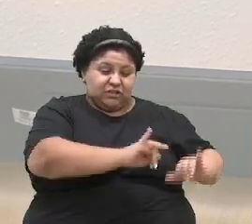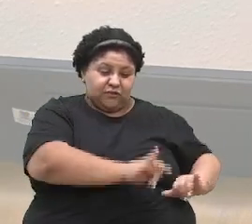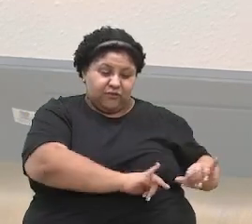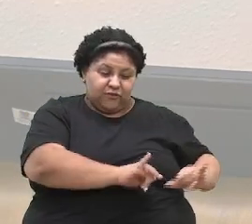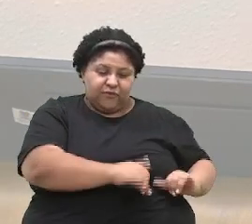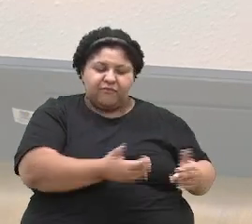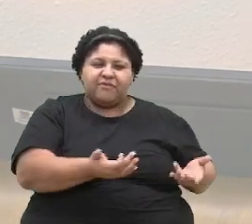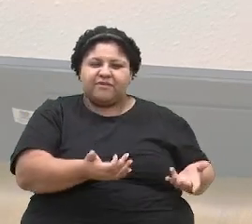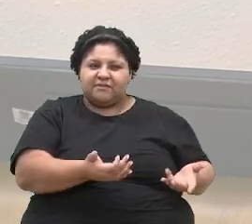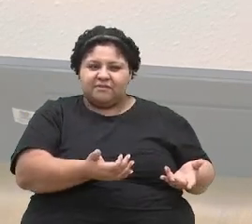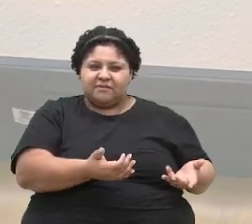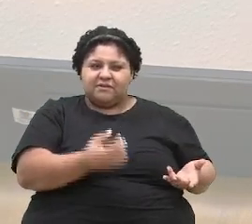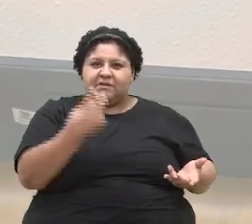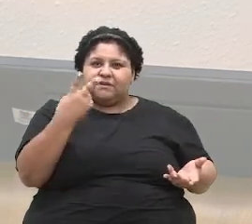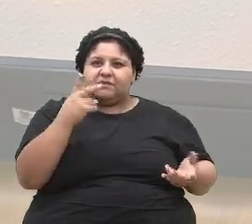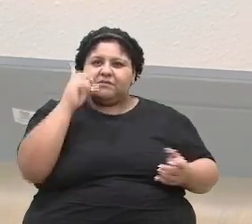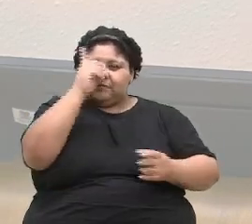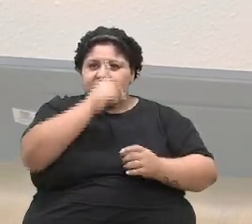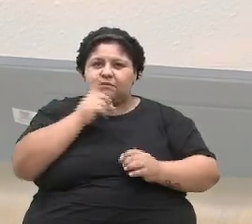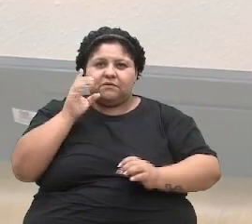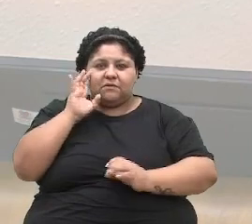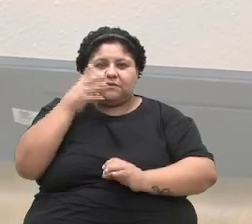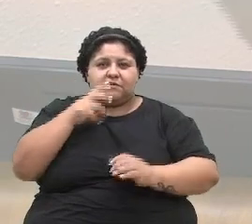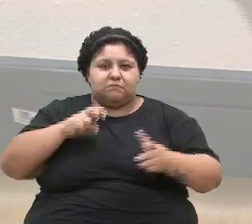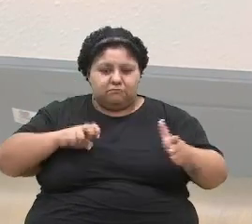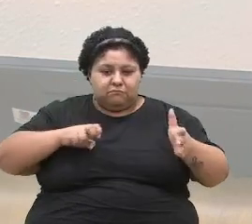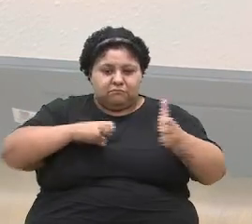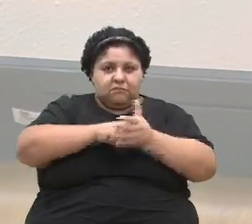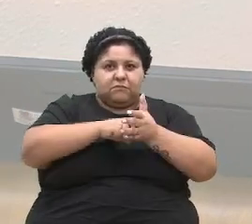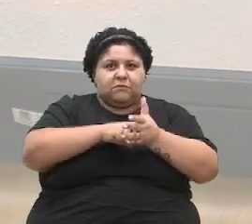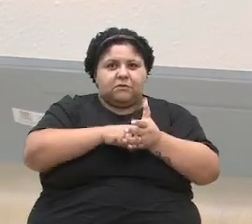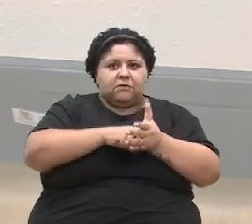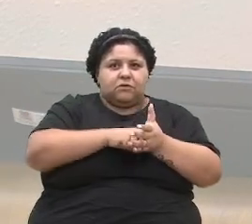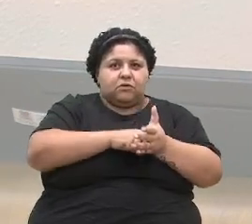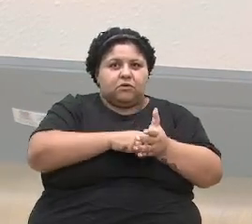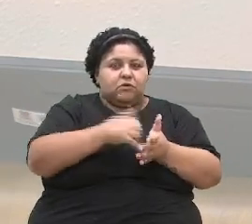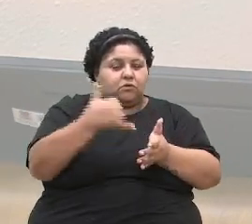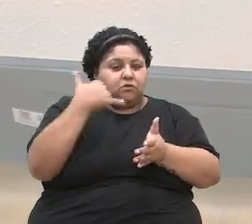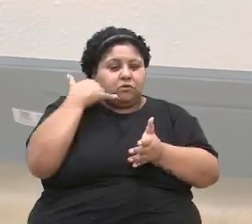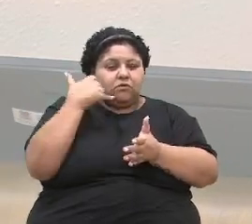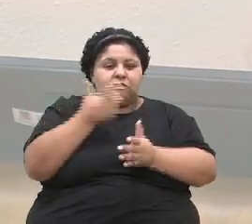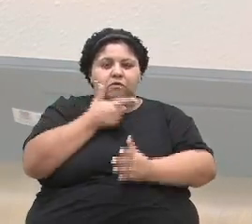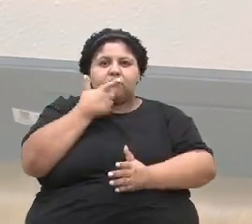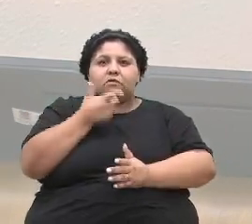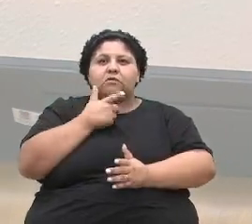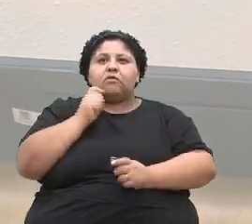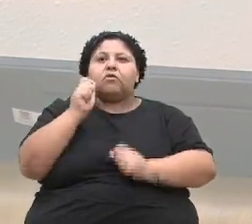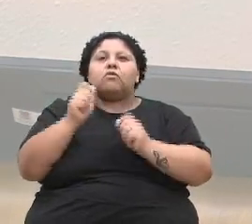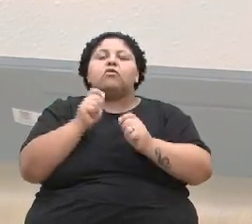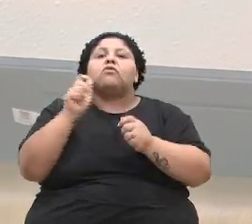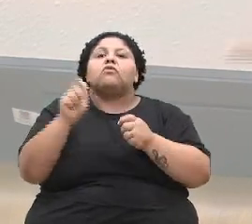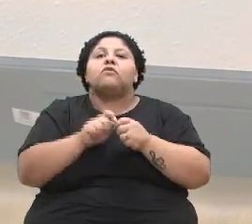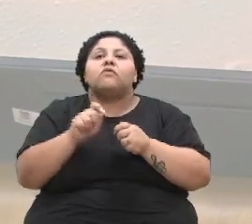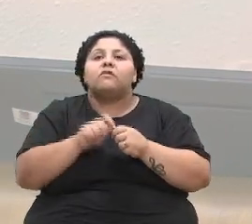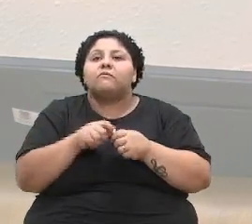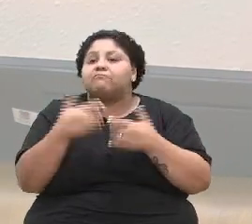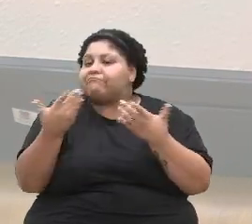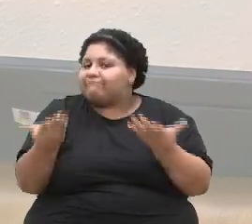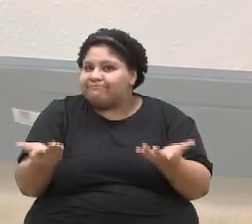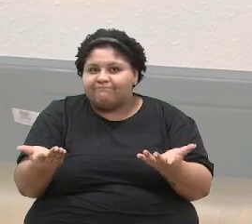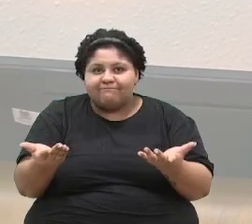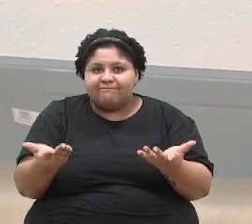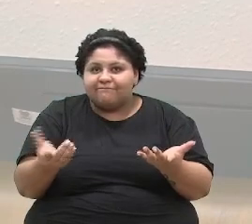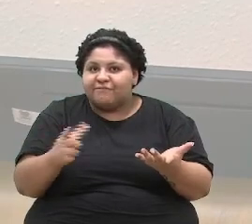que há 2 domingos atrás, quando aconteceu um acidente, o rapaz me ligou e disse para mim, qual é o procedimento? Eu disse, é esse, é o